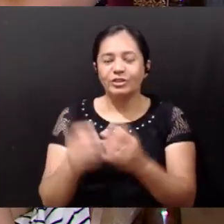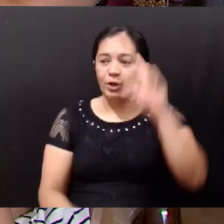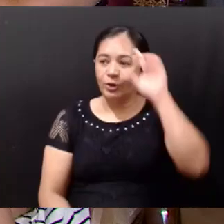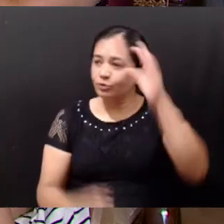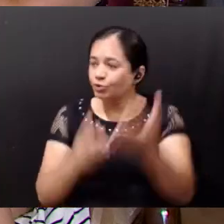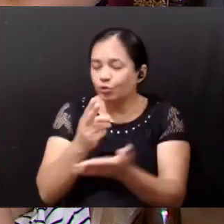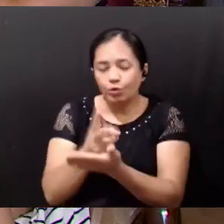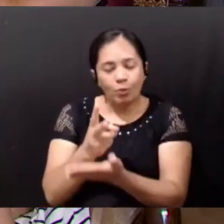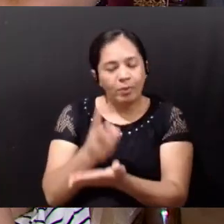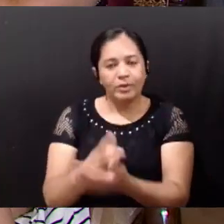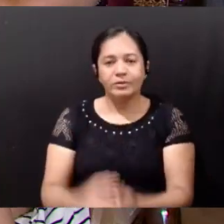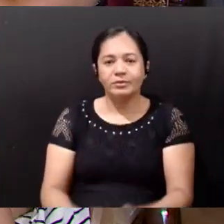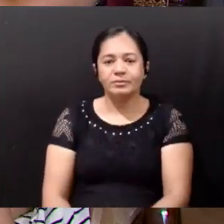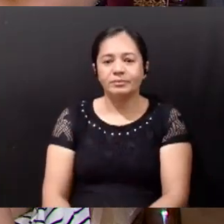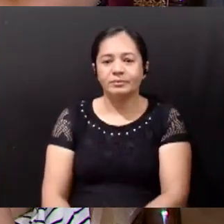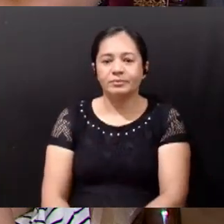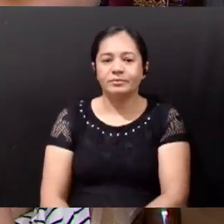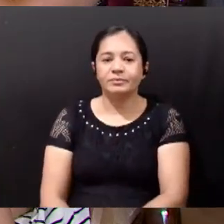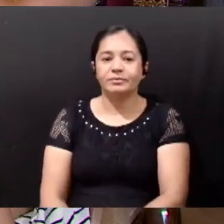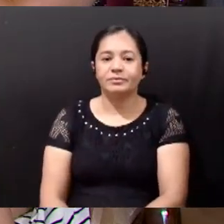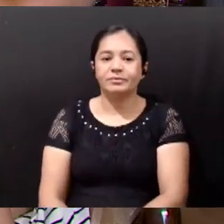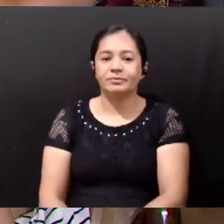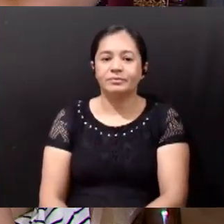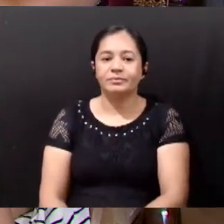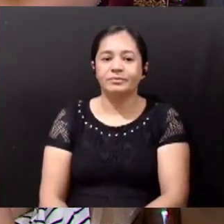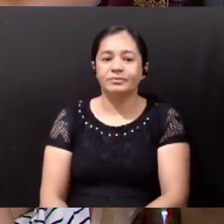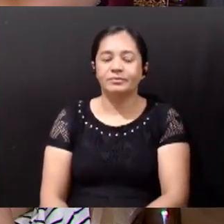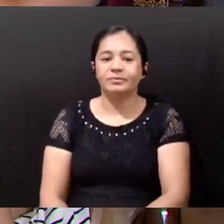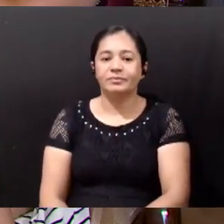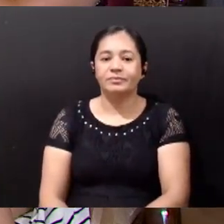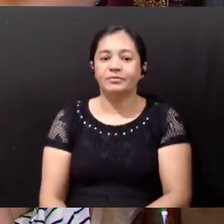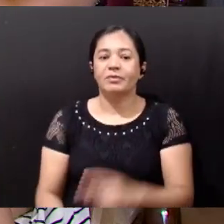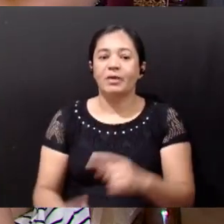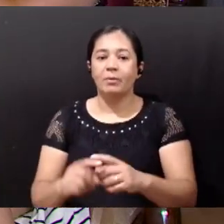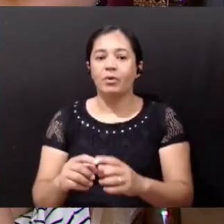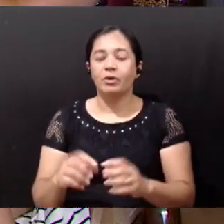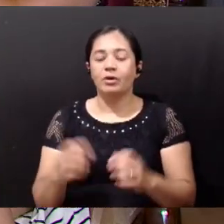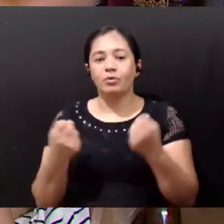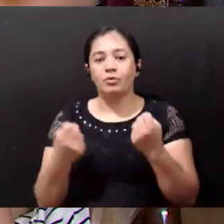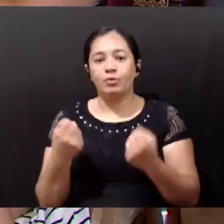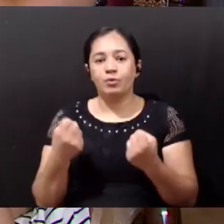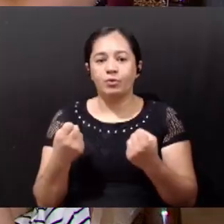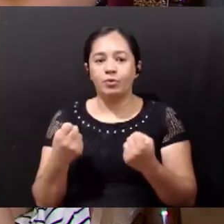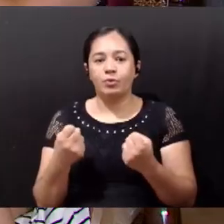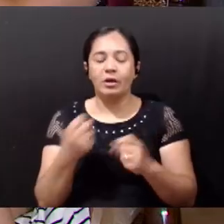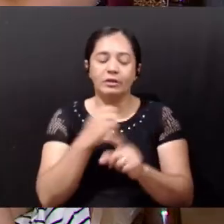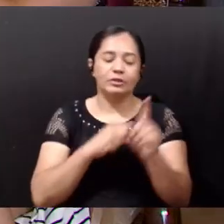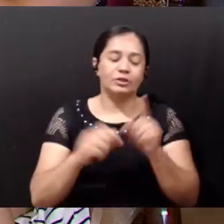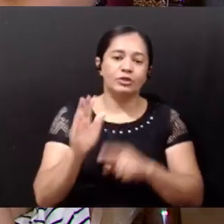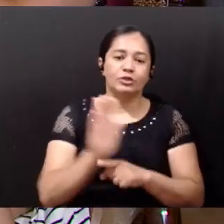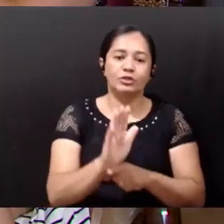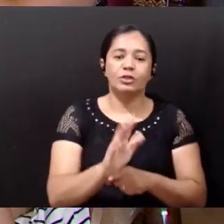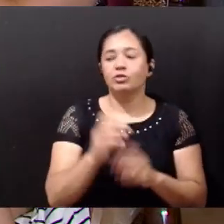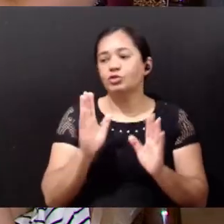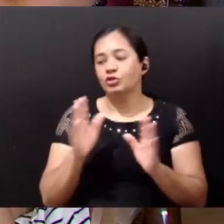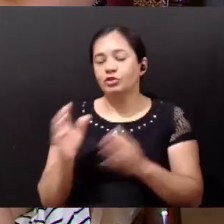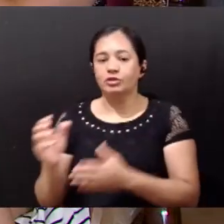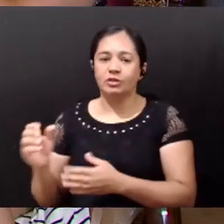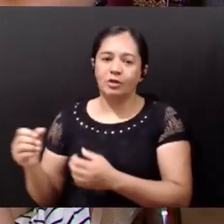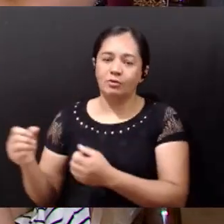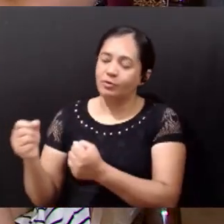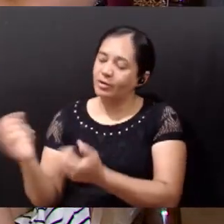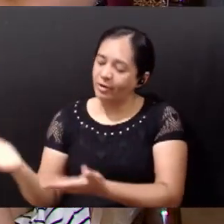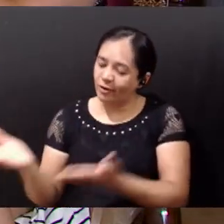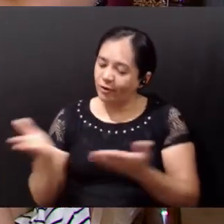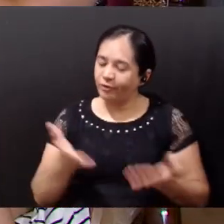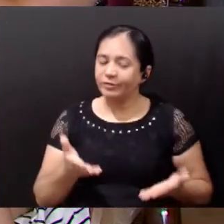Então eles já entram na perua, passa pela assistente social, né? Da Esperança e Vida, que faz essa triagem, que às